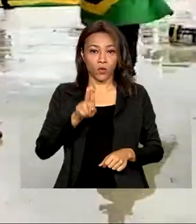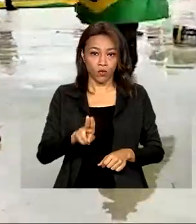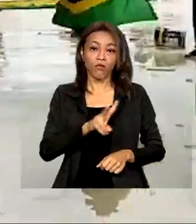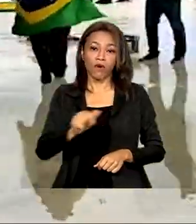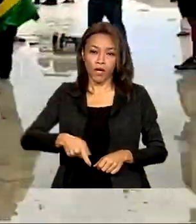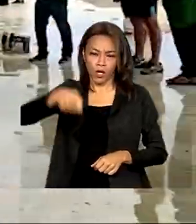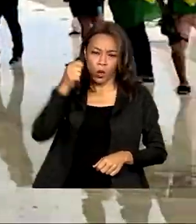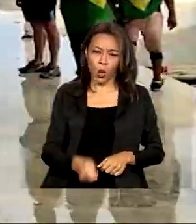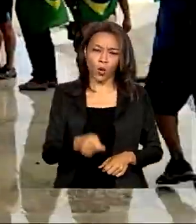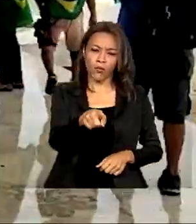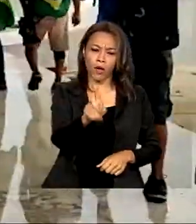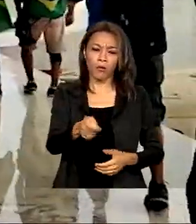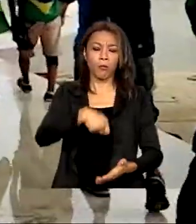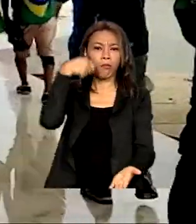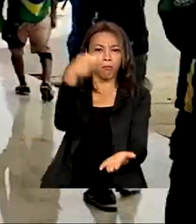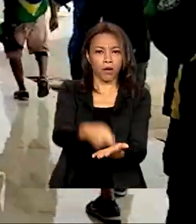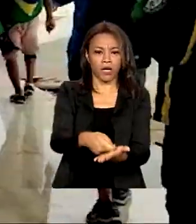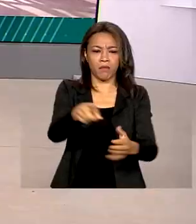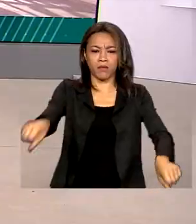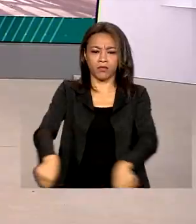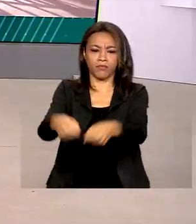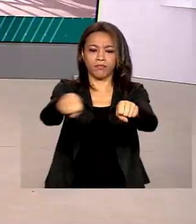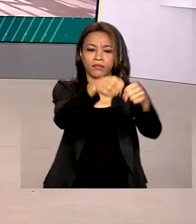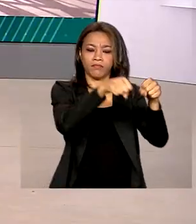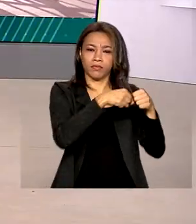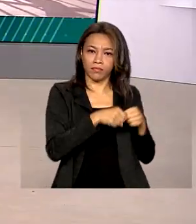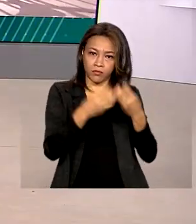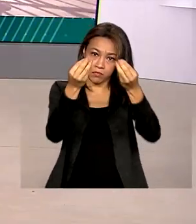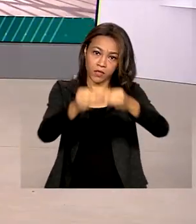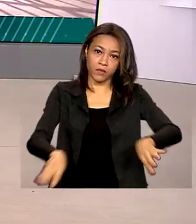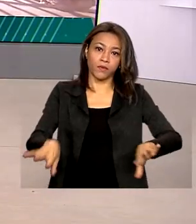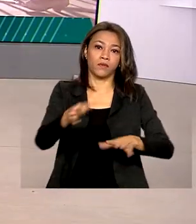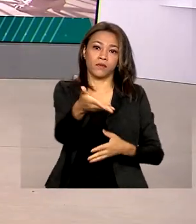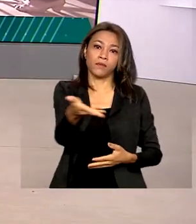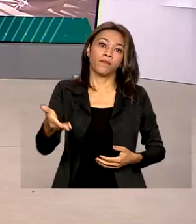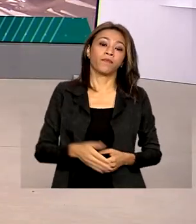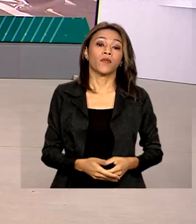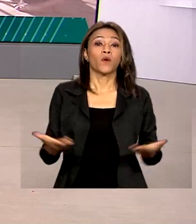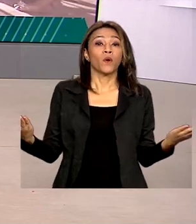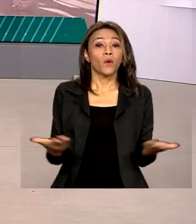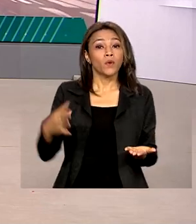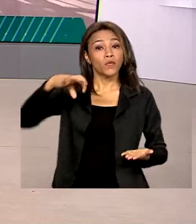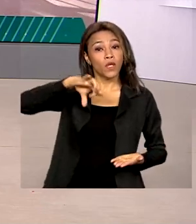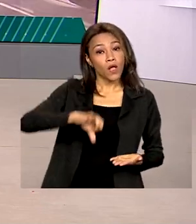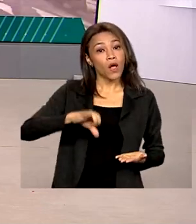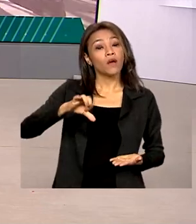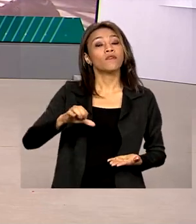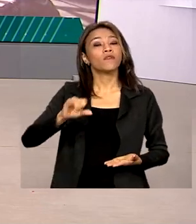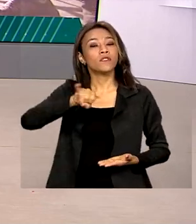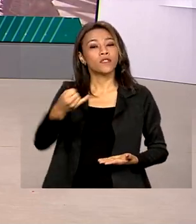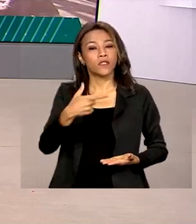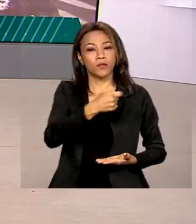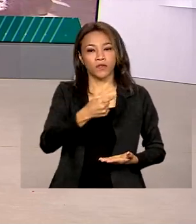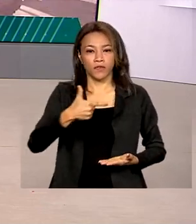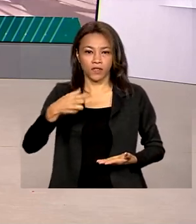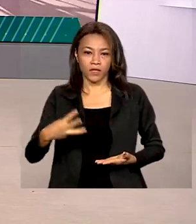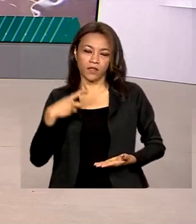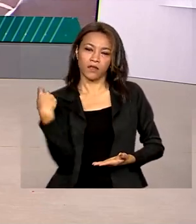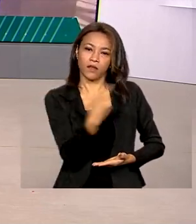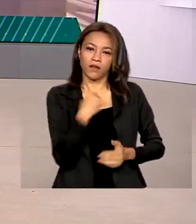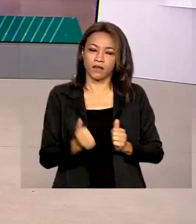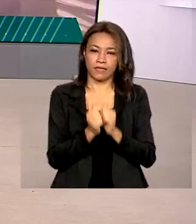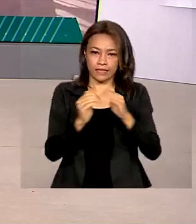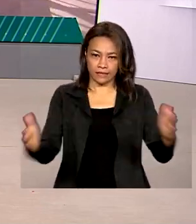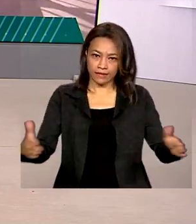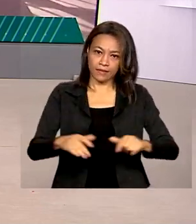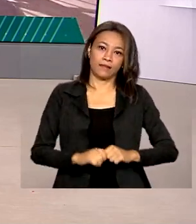indenizações por danos ao patrimônio público. Segunda-feira, 9 de janeiro de 2023. O Brasil em Dia já